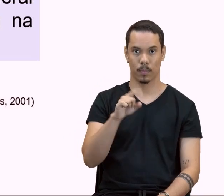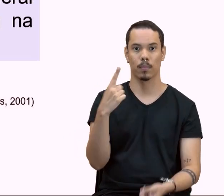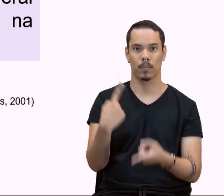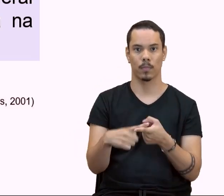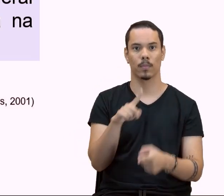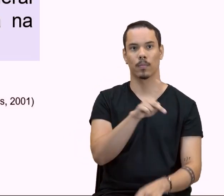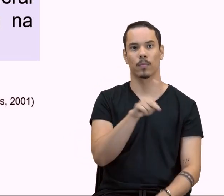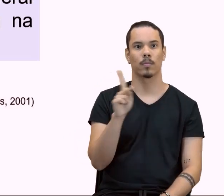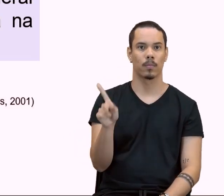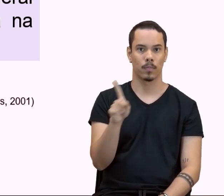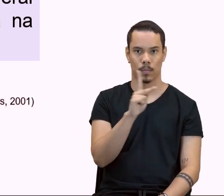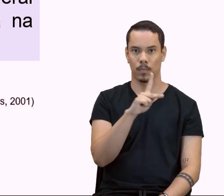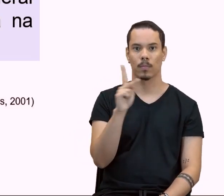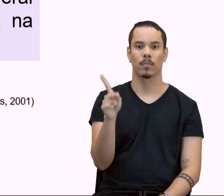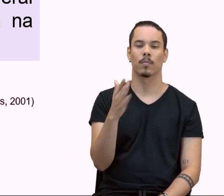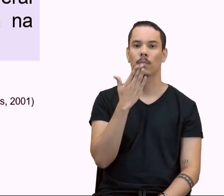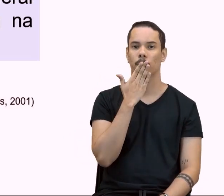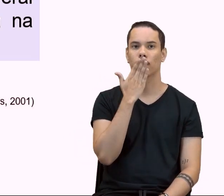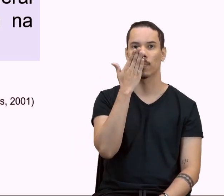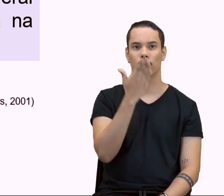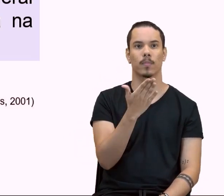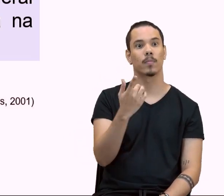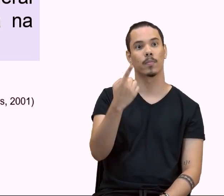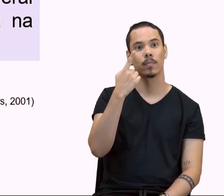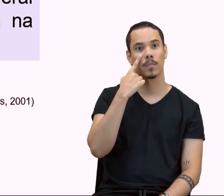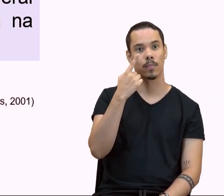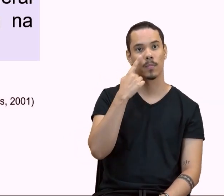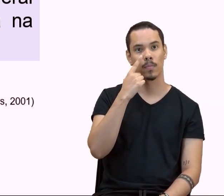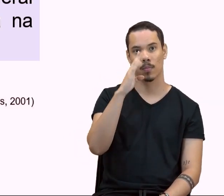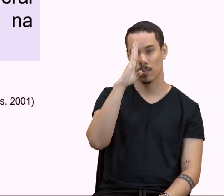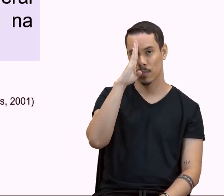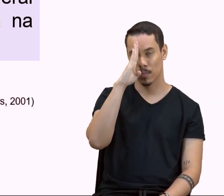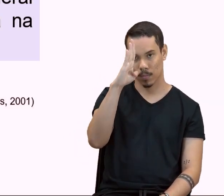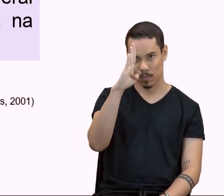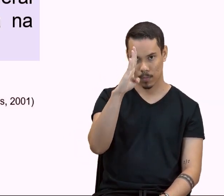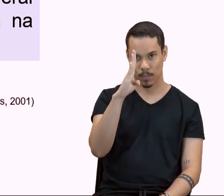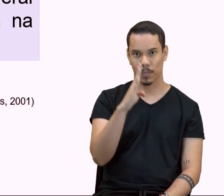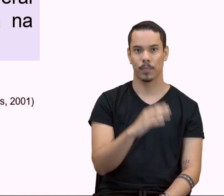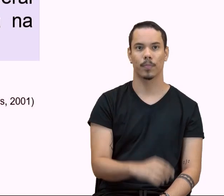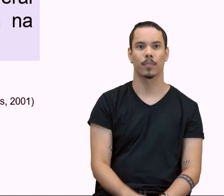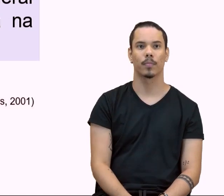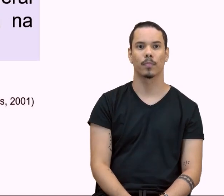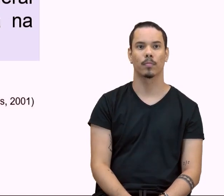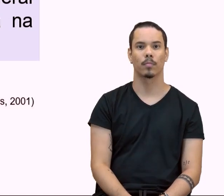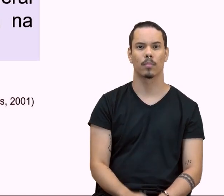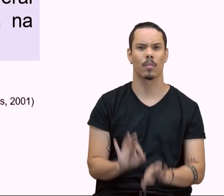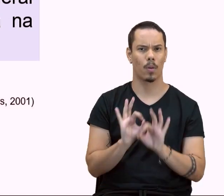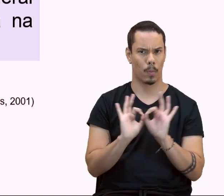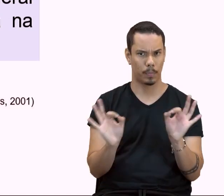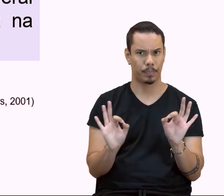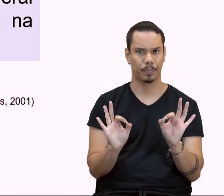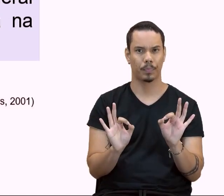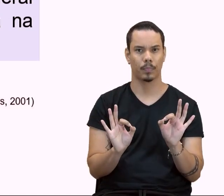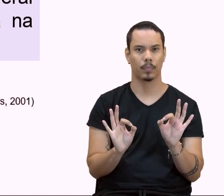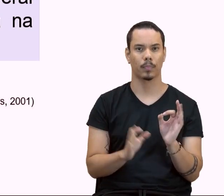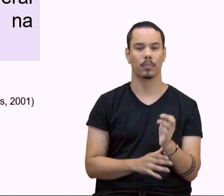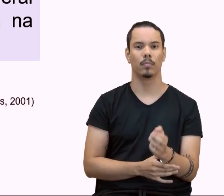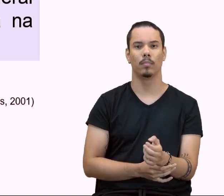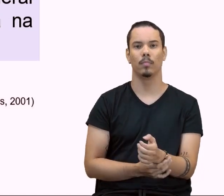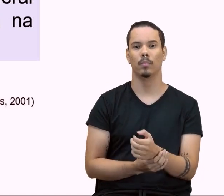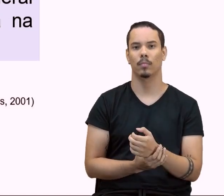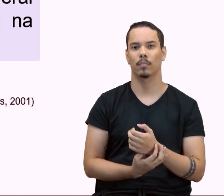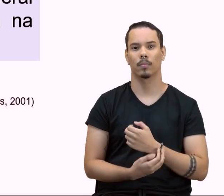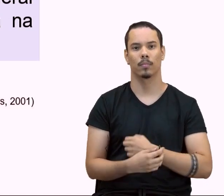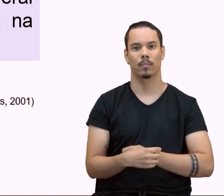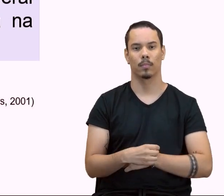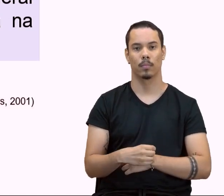pedindo. Isso, década de 70. Eita, ficou bem em cima. Vou apagar. Vou apagar, professor. Não, de boa, tranquilo. Tranquilo? Pegou, Tranquilo. né? Ele já